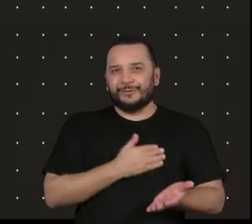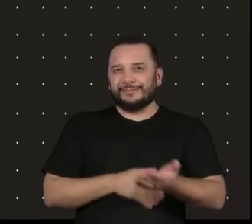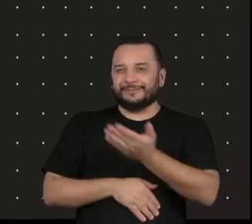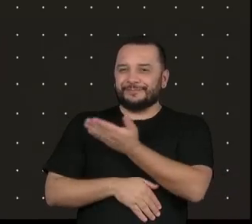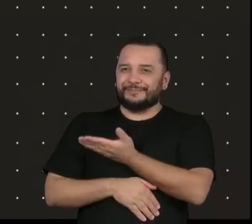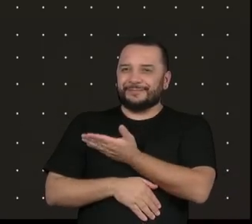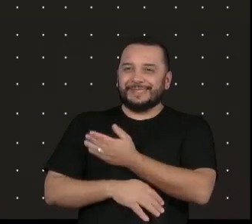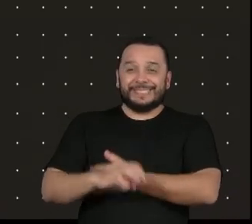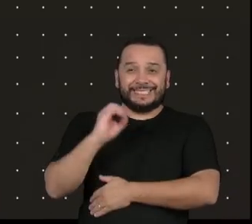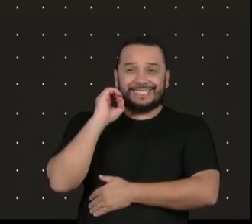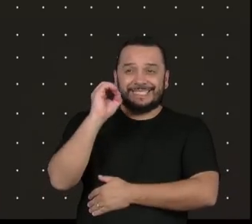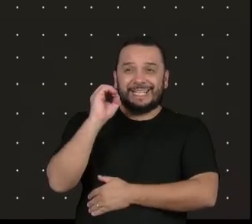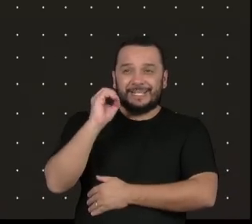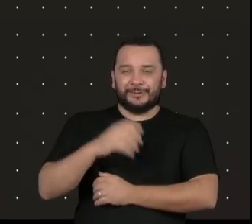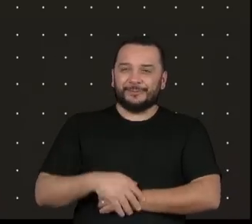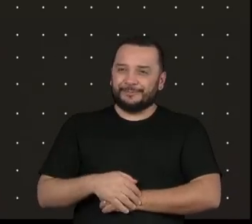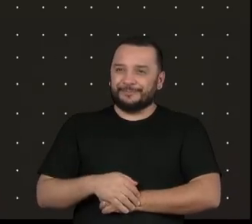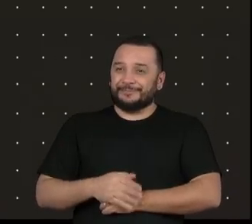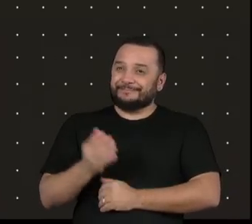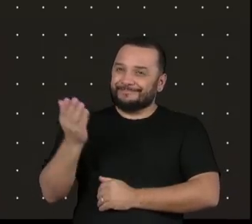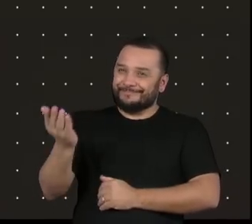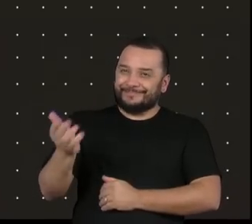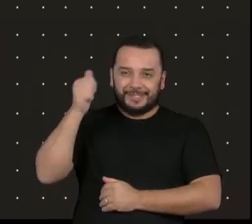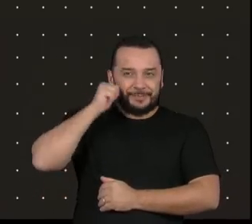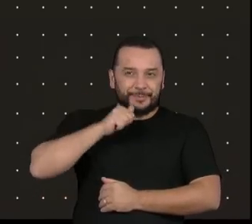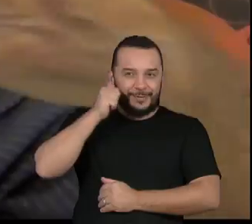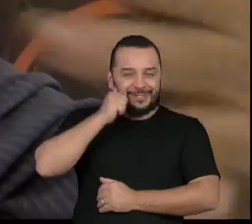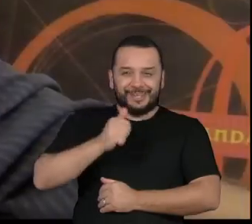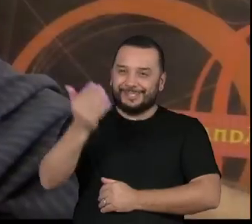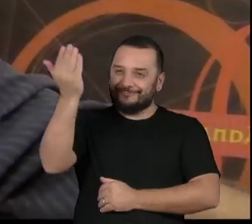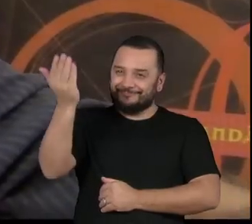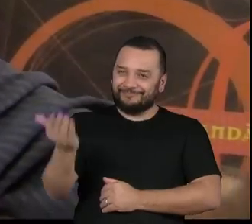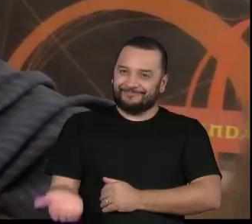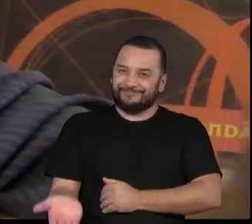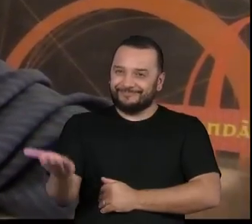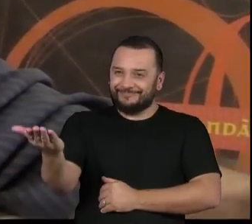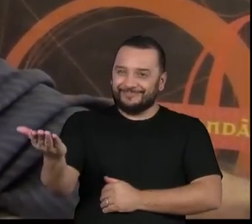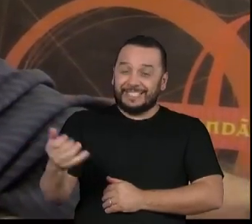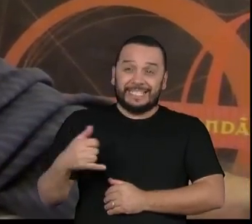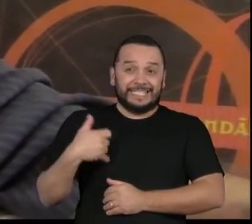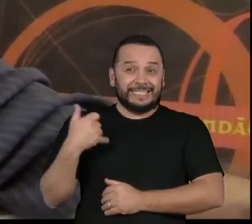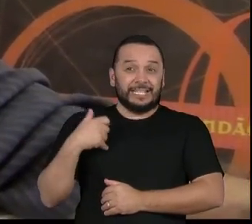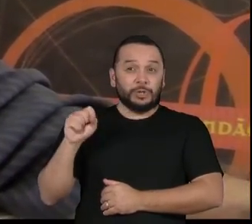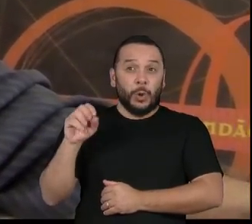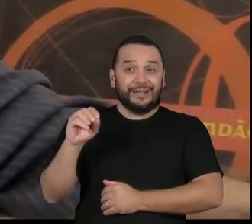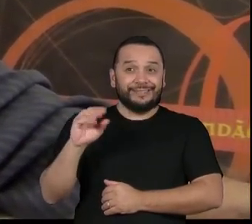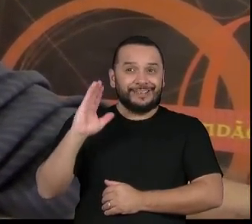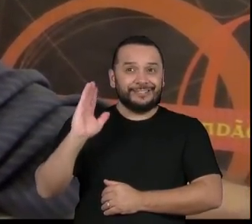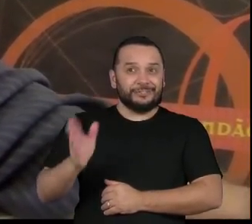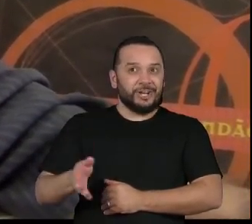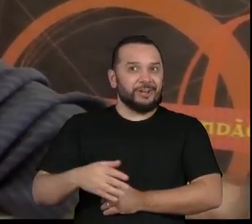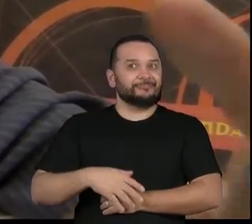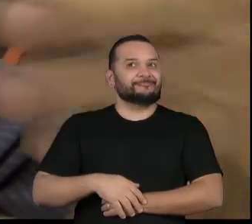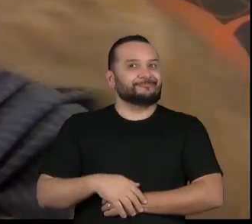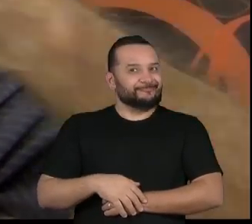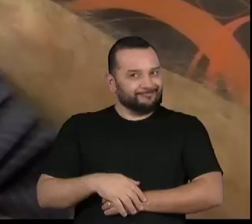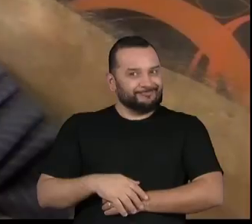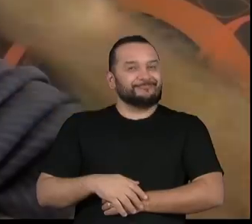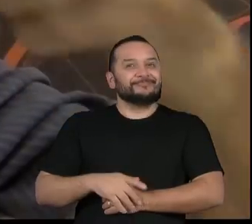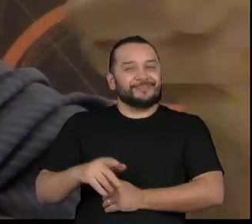então, dessa moça, dessa mulher que completa 80 anos agora e que tem a